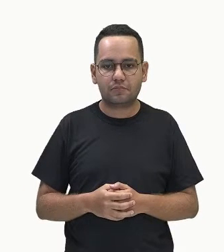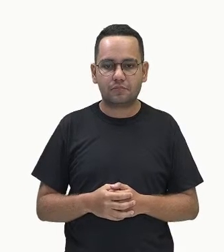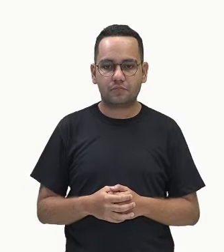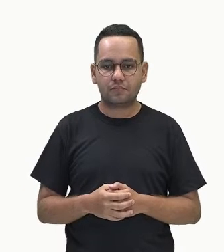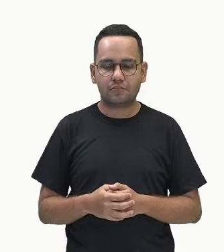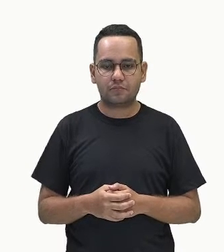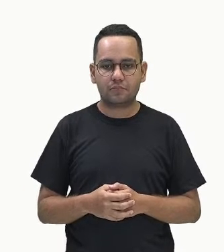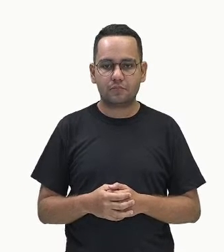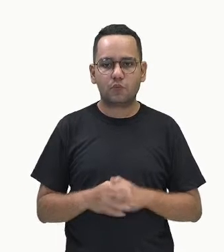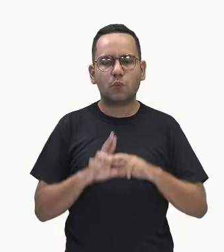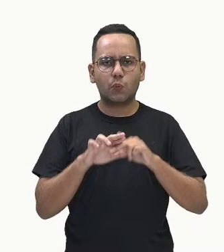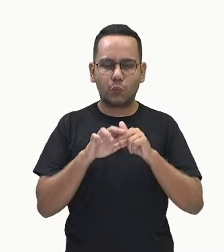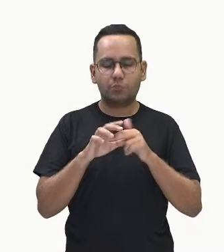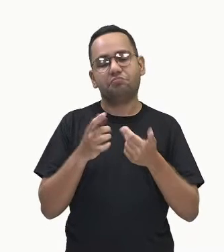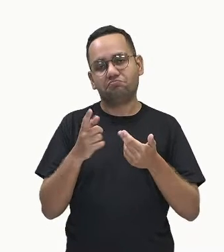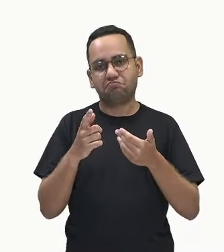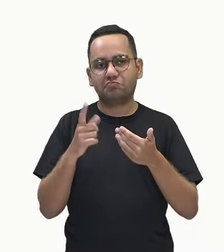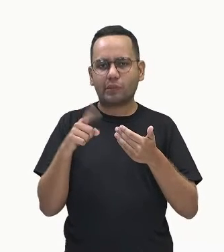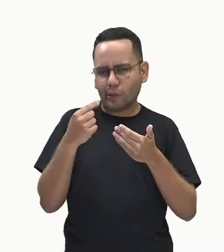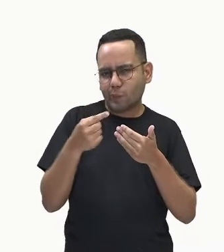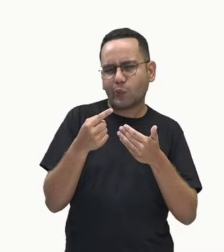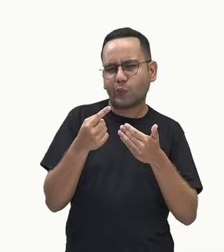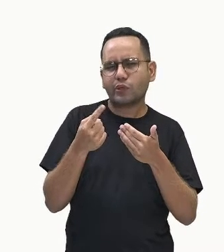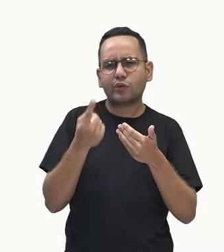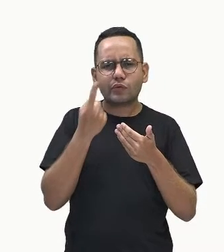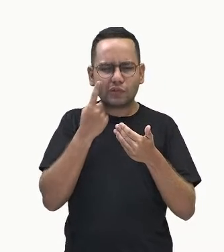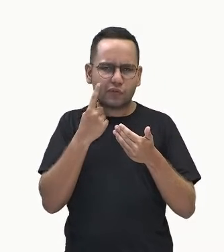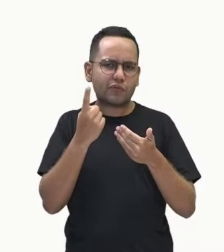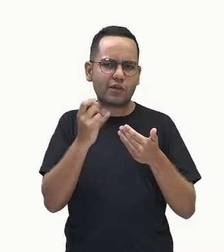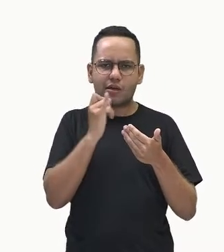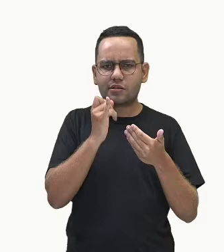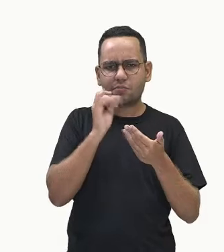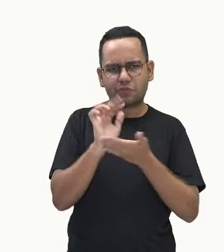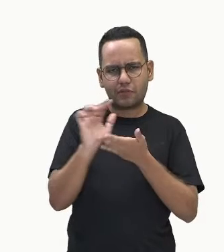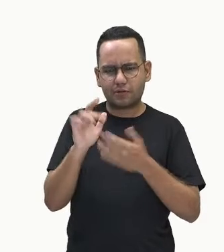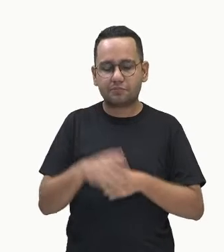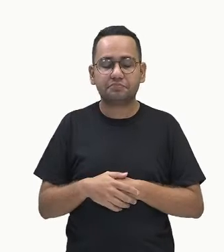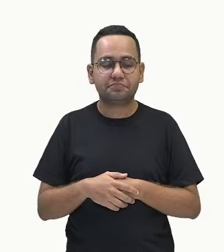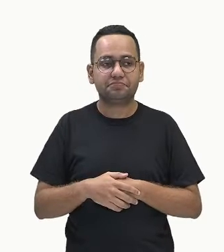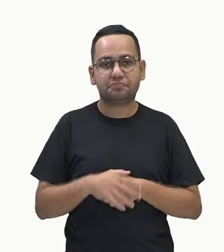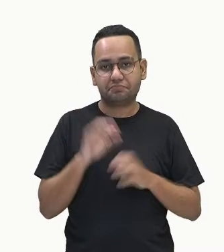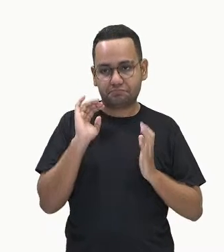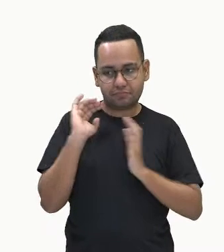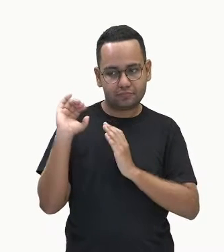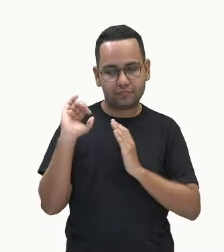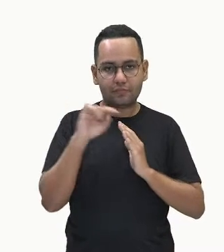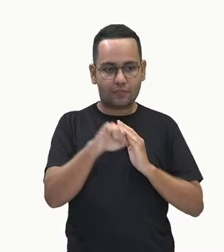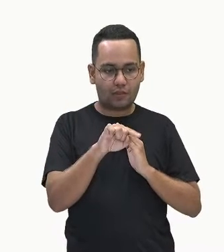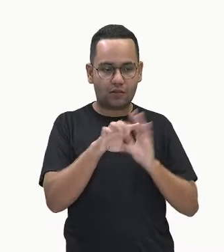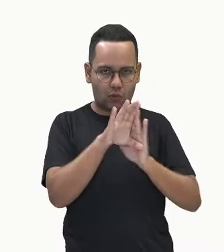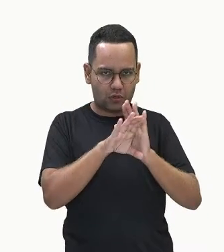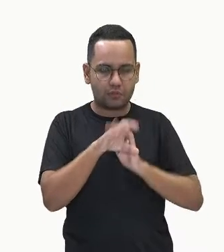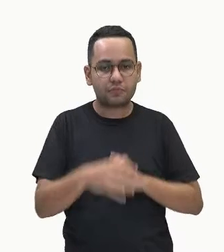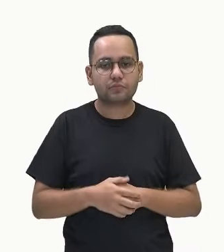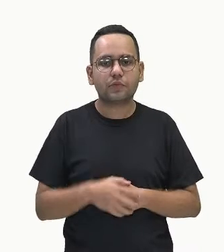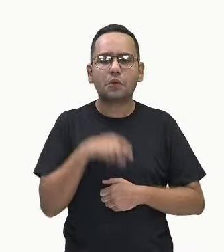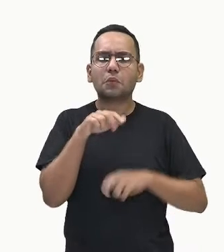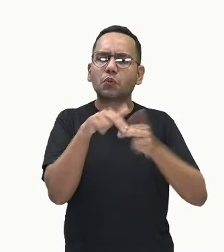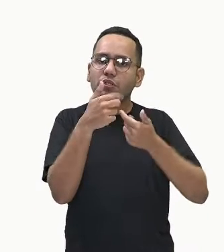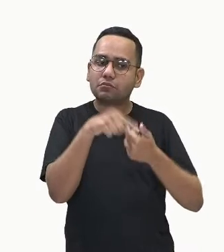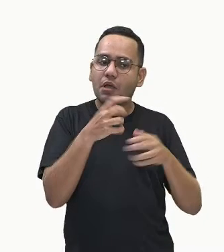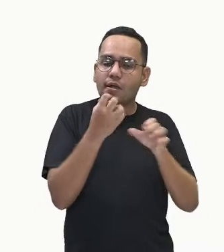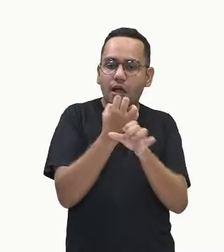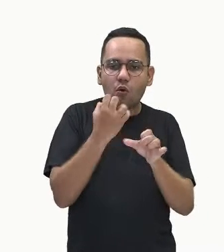tá? E já nós veremos aí alguns exemplos. Para calcular a área desse tipo de polígono, é possível usar